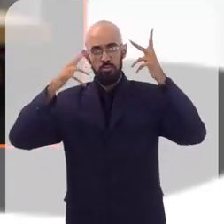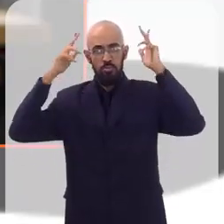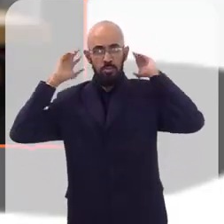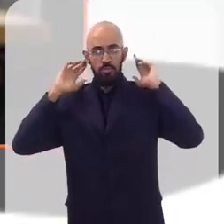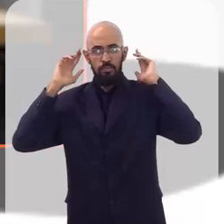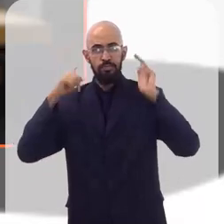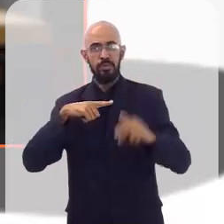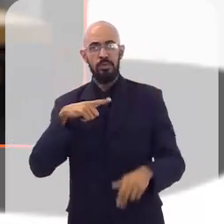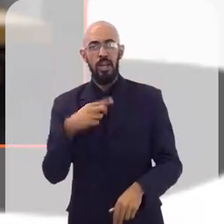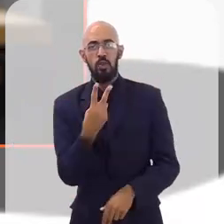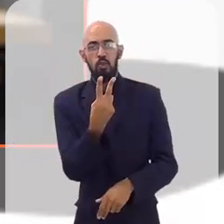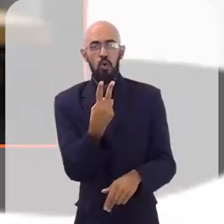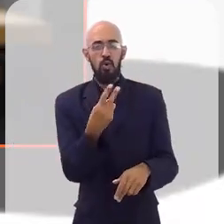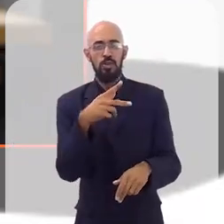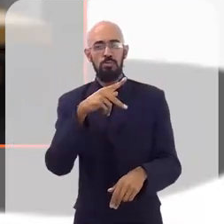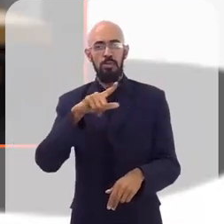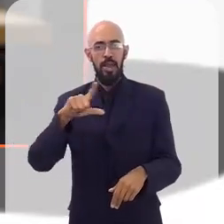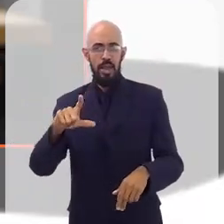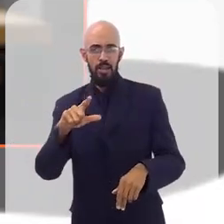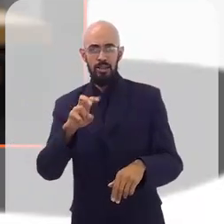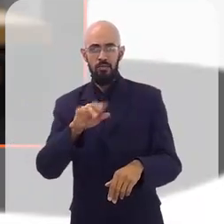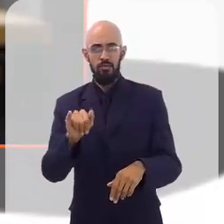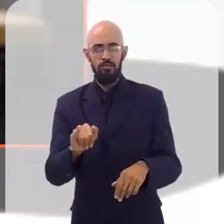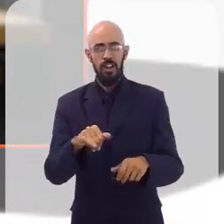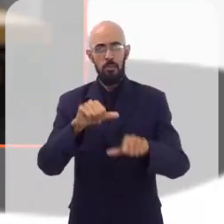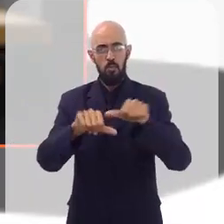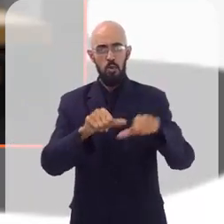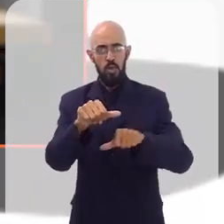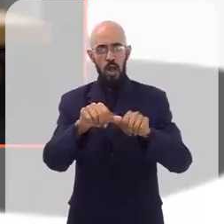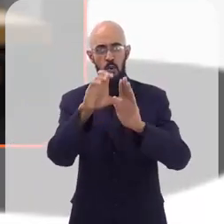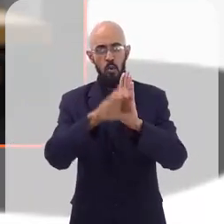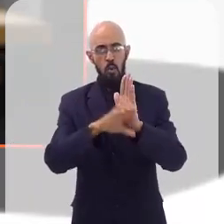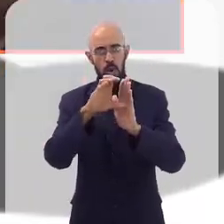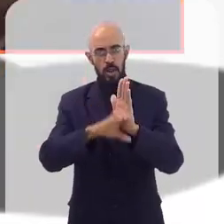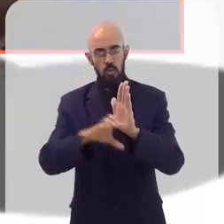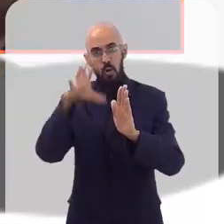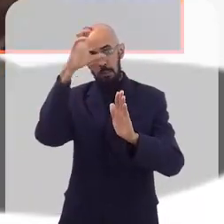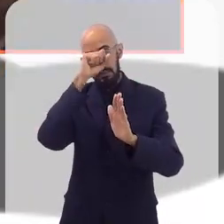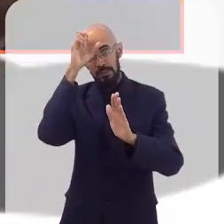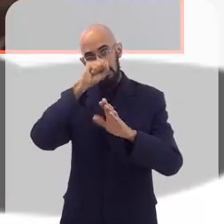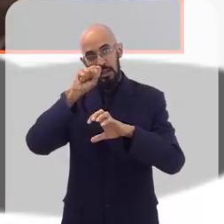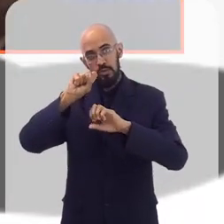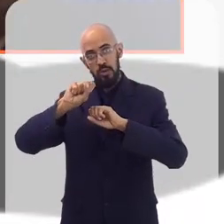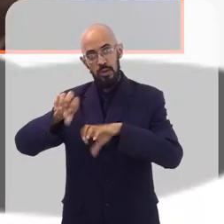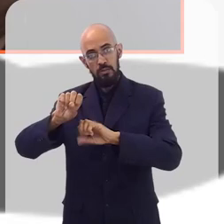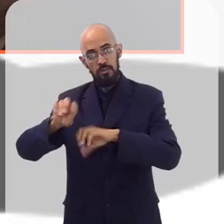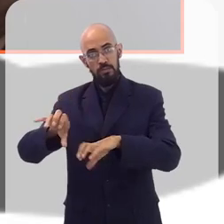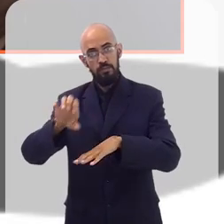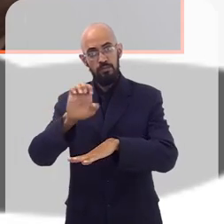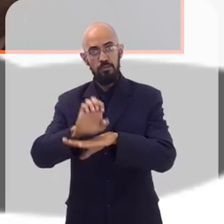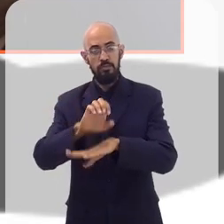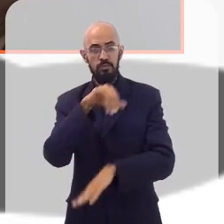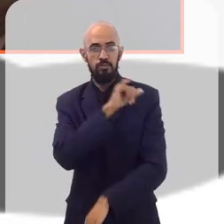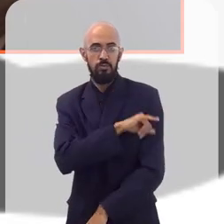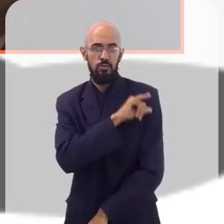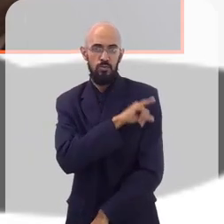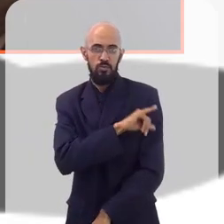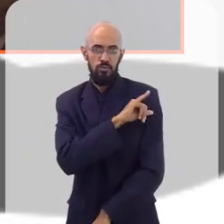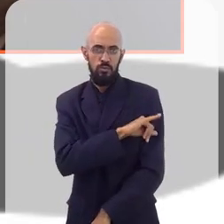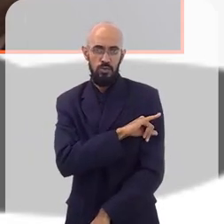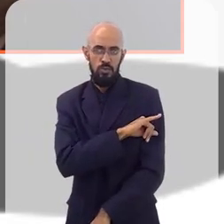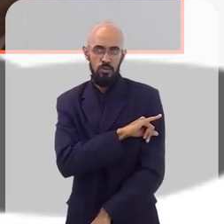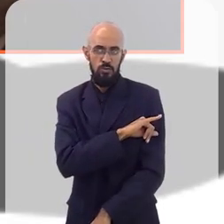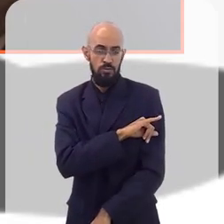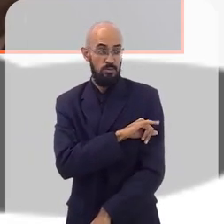o presidente da Comissão da pessoa com deficiência o deputado estadual Marcelo cabeleireiro em dois